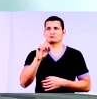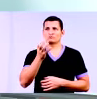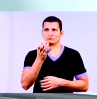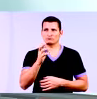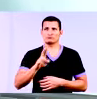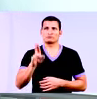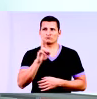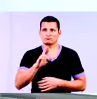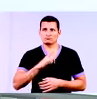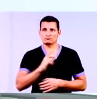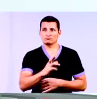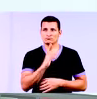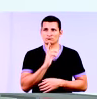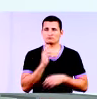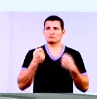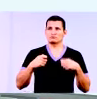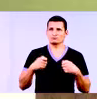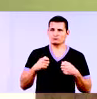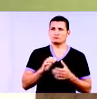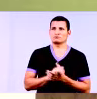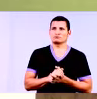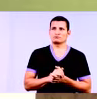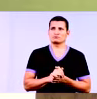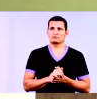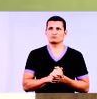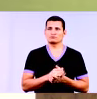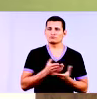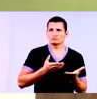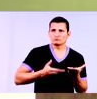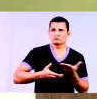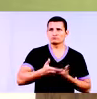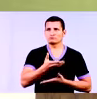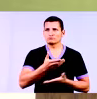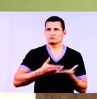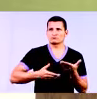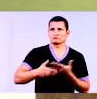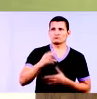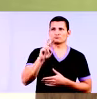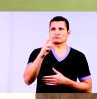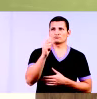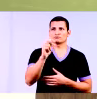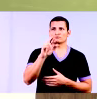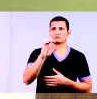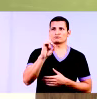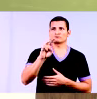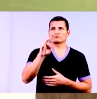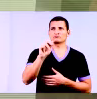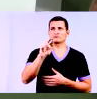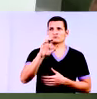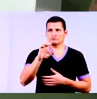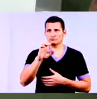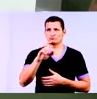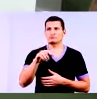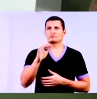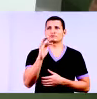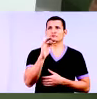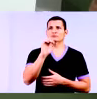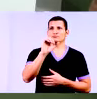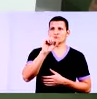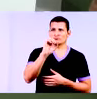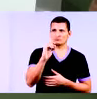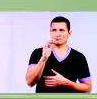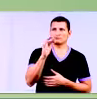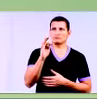aquele retorno que eu preciso. A sincronia entre o hardware e o software, né, professor, é sempre constante ali, né? Sempre, sempre. Tanto na hora de